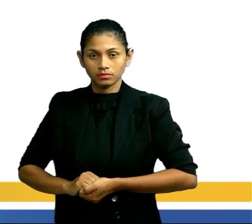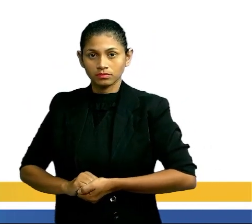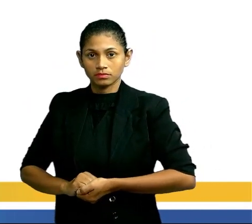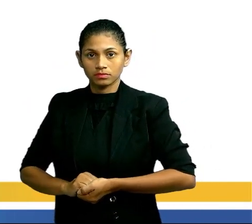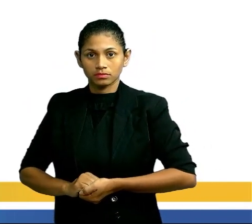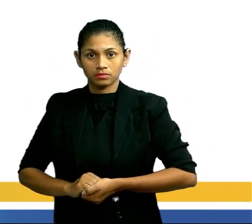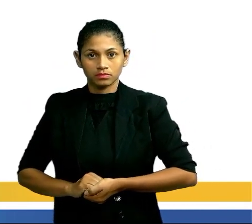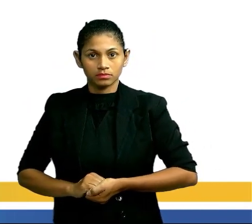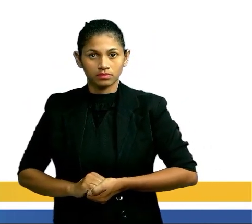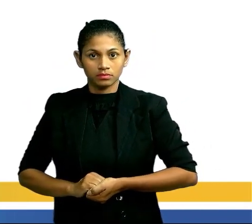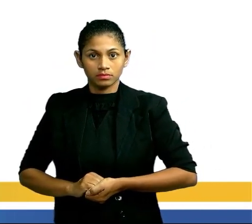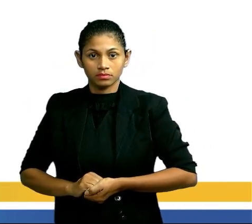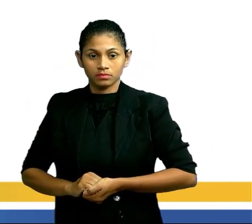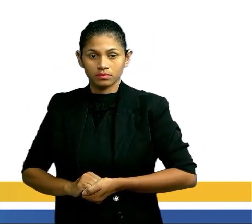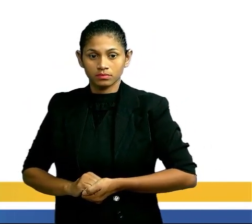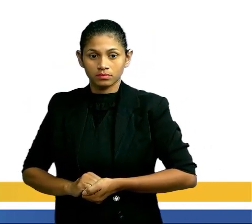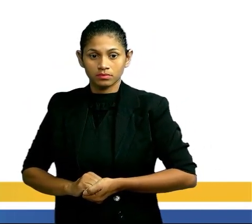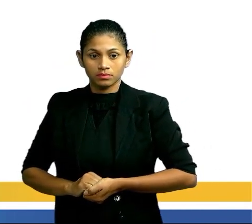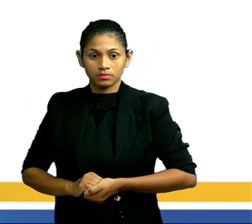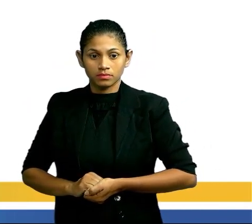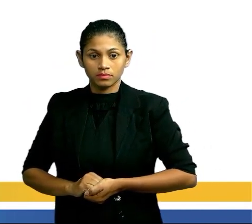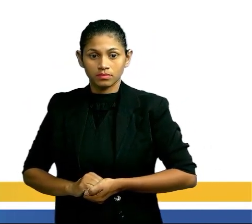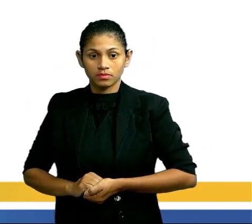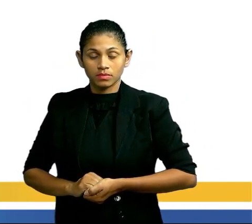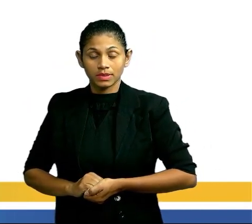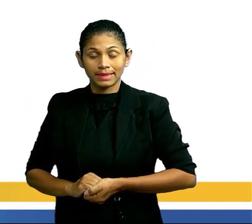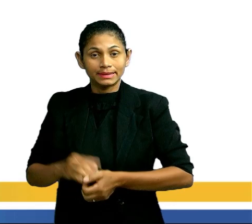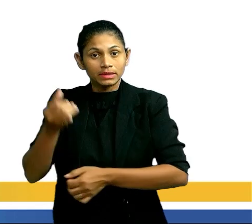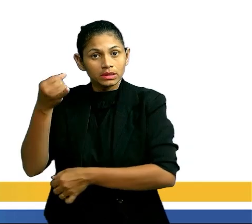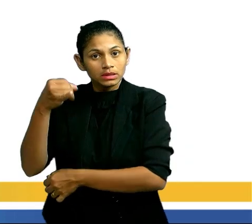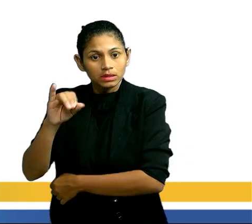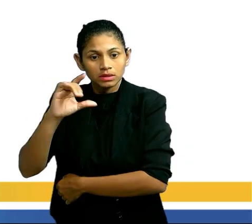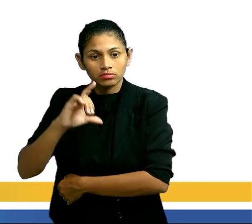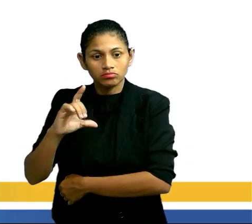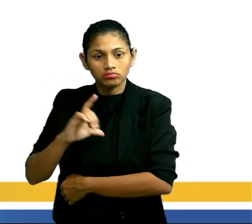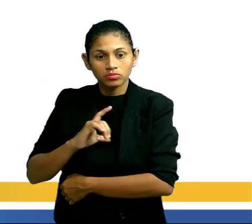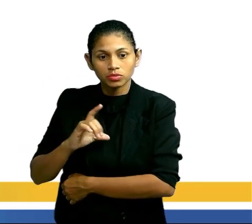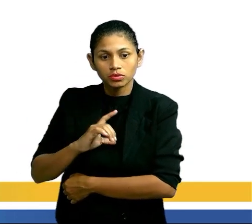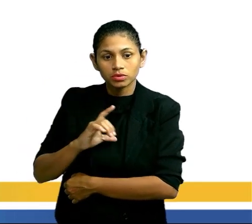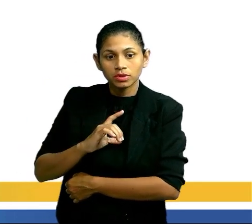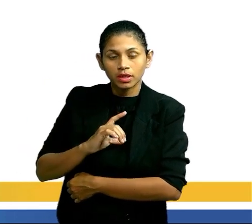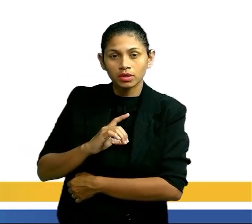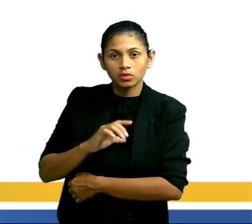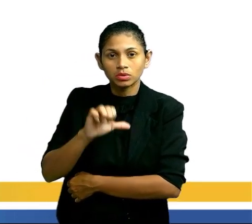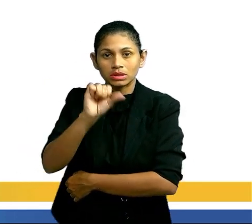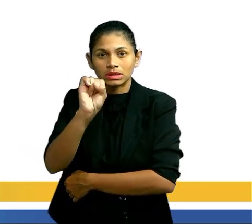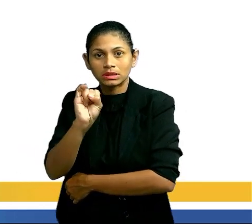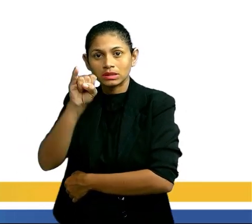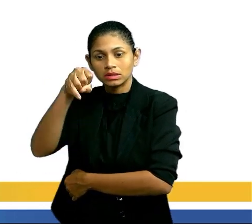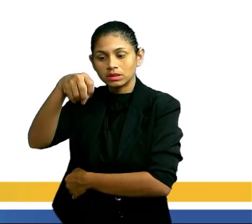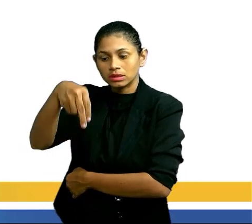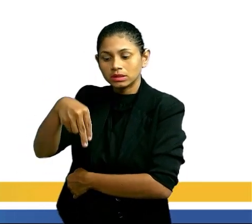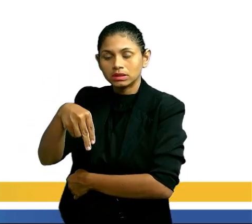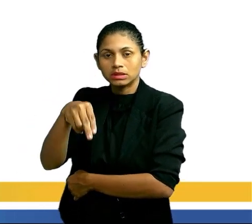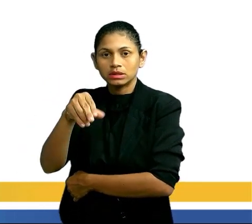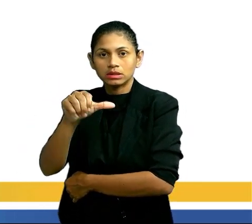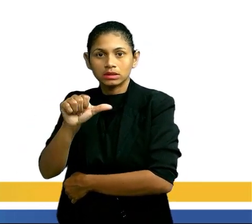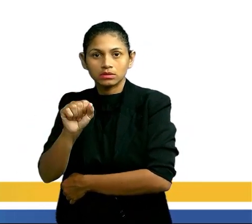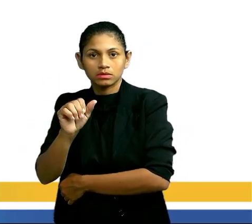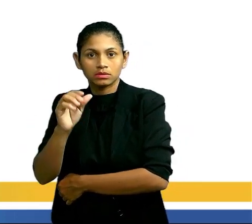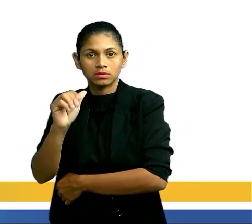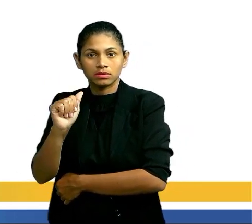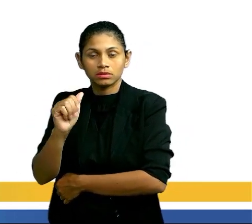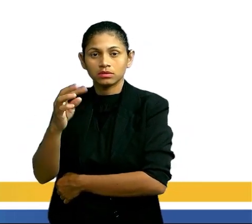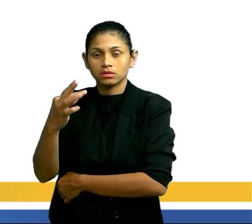hexan 2-ol. Vamos lá. Se eu tiver uma cadeia insaturada, a prioridade continua sendo da função, então